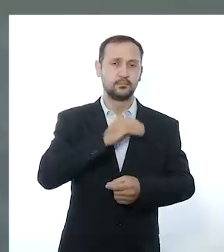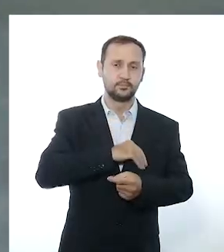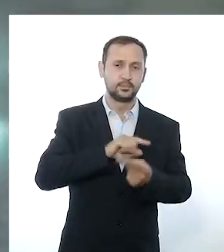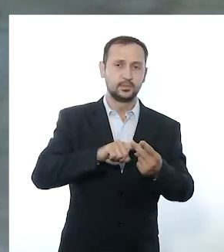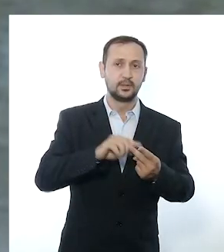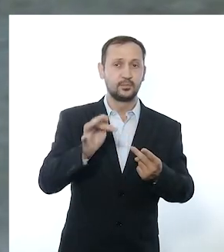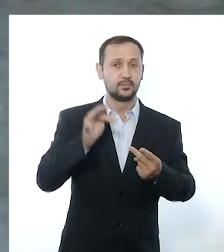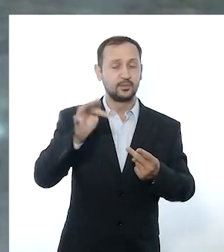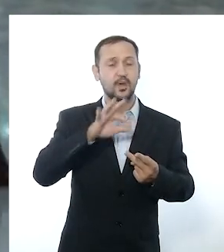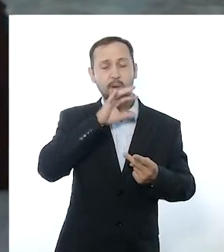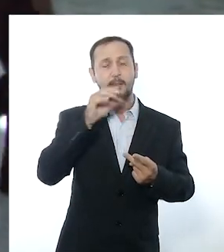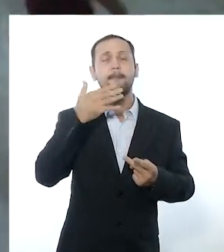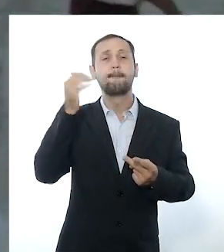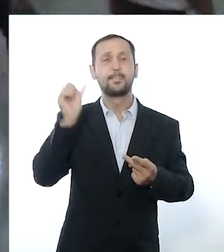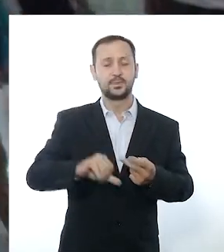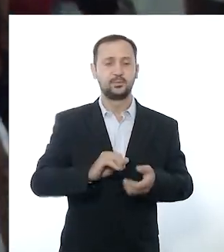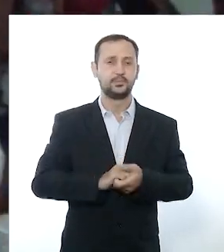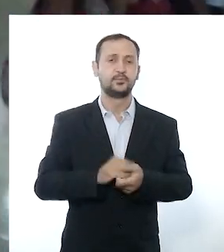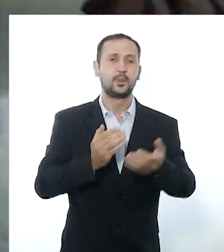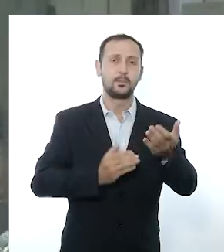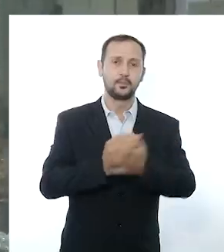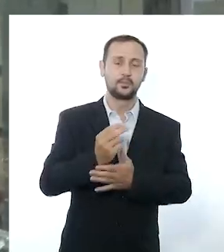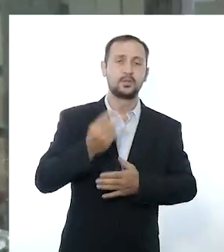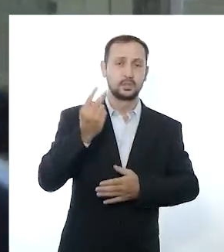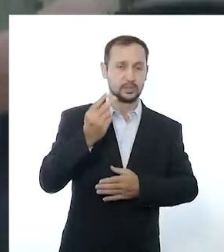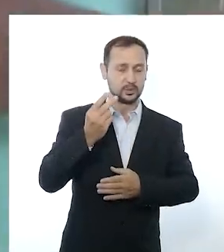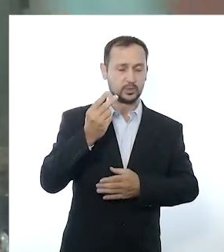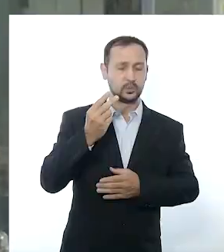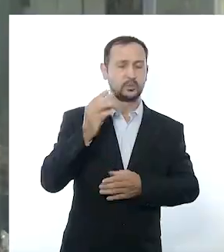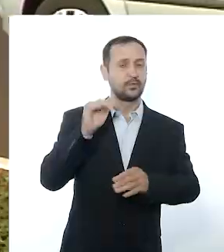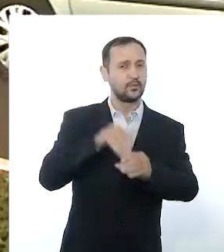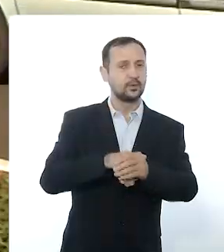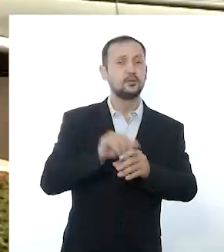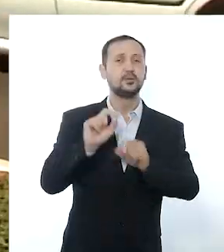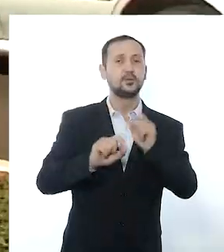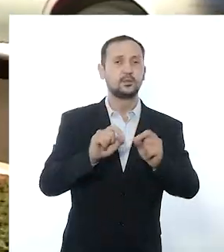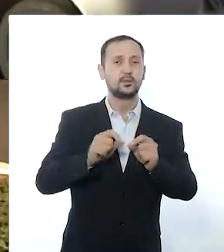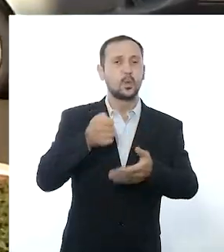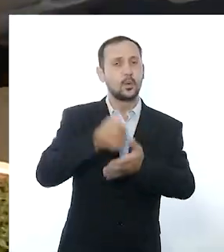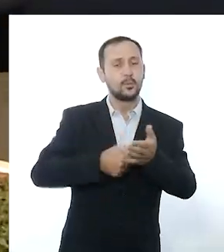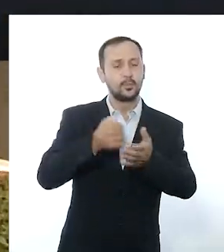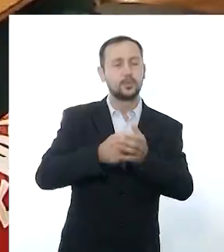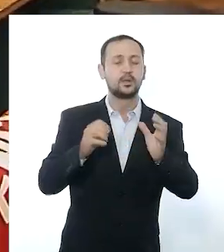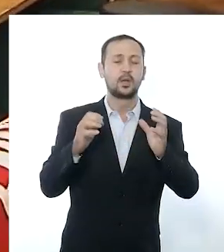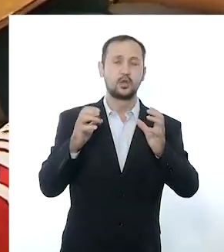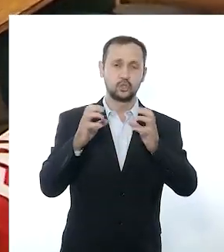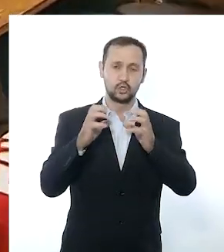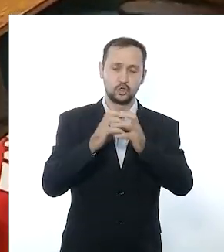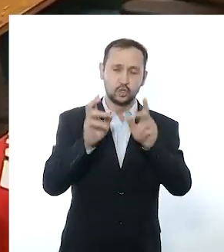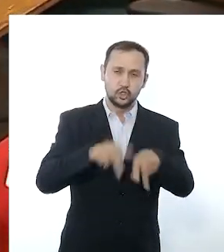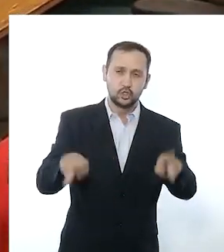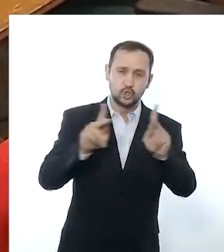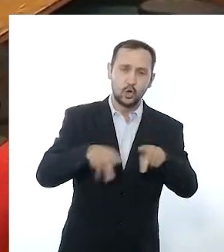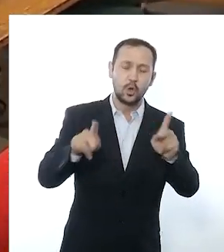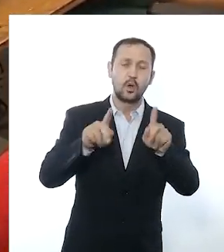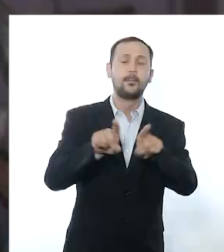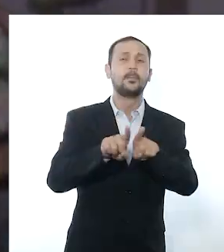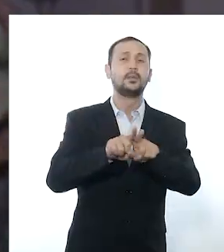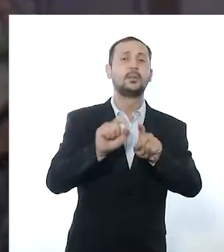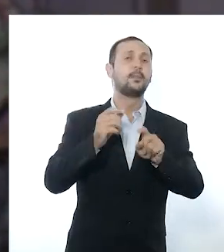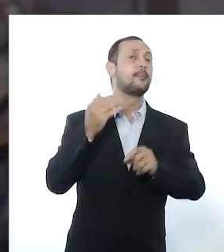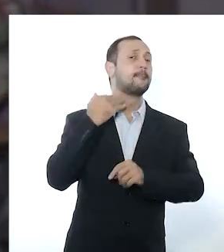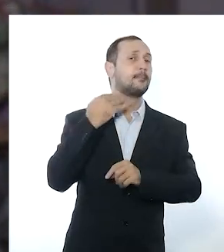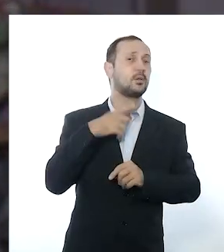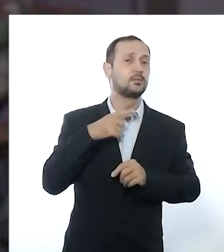pior. Foi aprovado em segunda votação o projeto que obriga shoppings e agências bancárias de ter um intérprete de Libras para